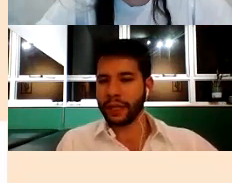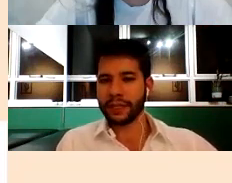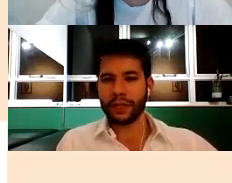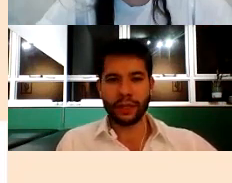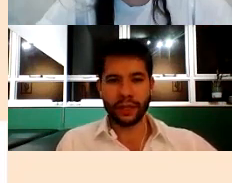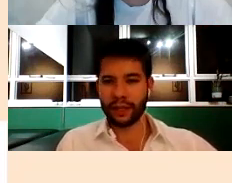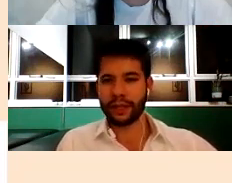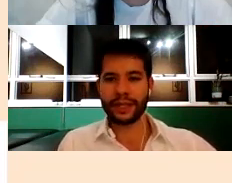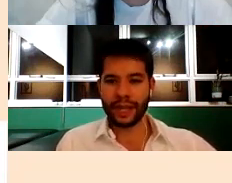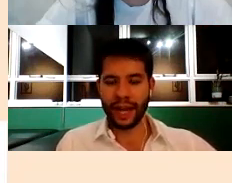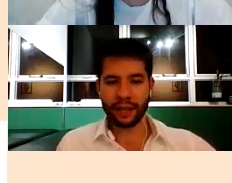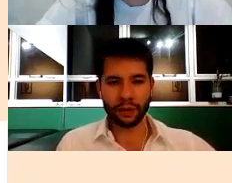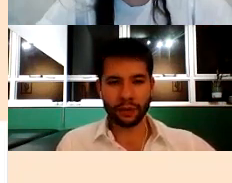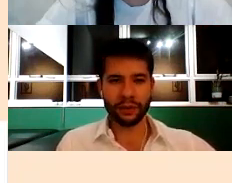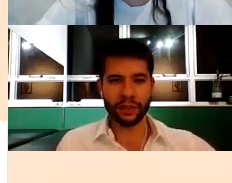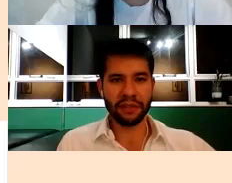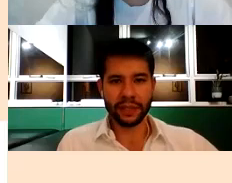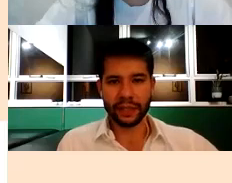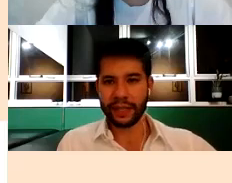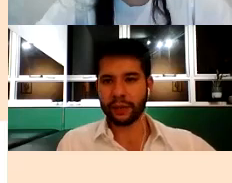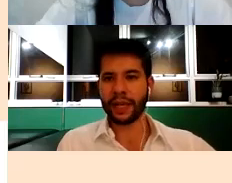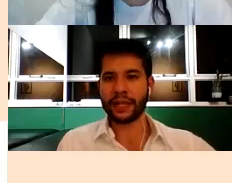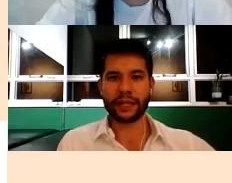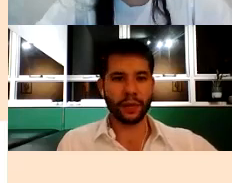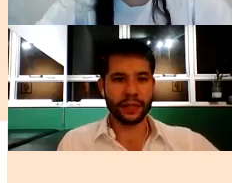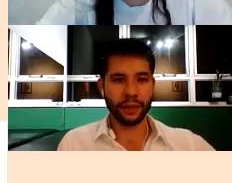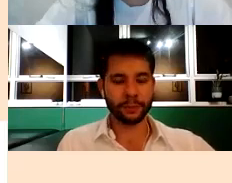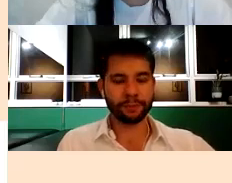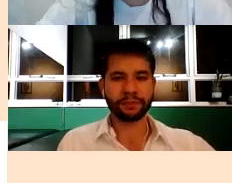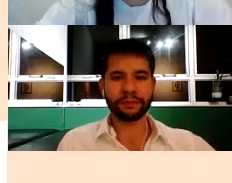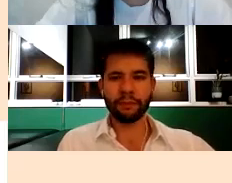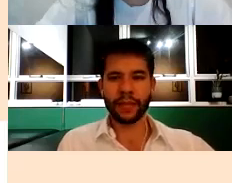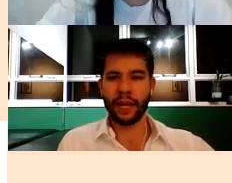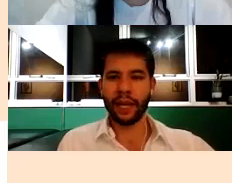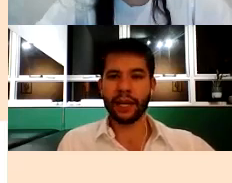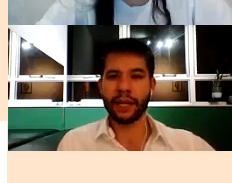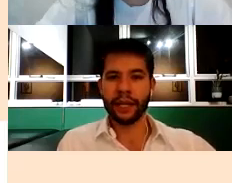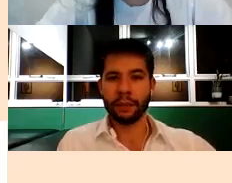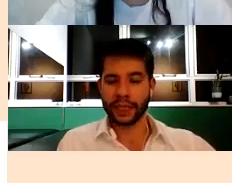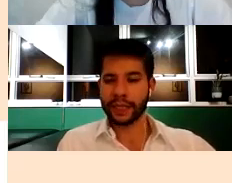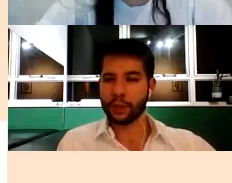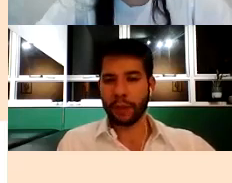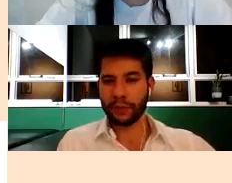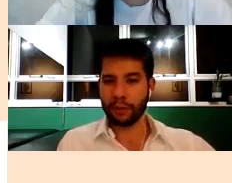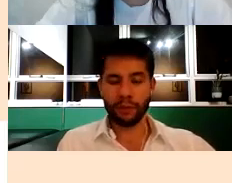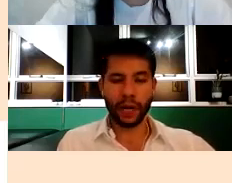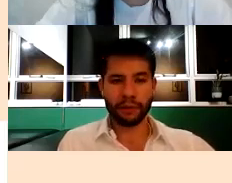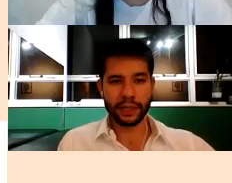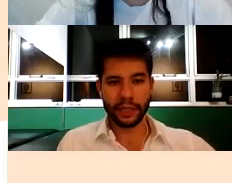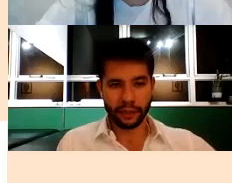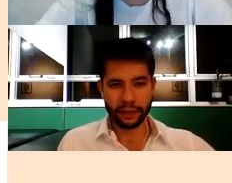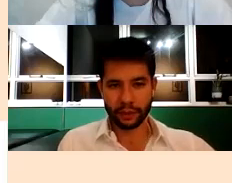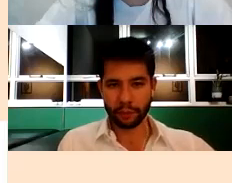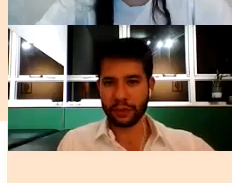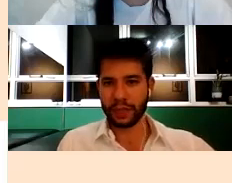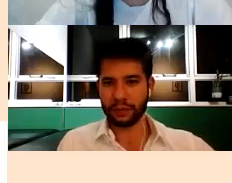Dentro deste cenário de vida, dentro dessa situação, muitas vezes os pais ficam com raiva,